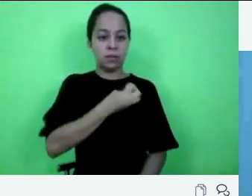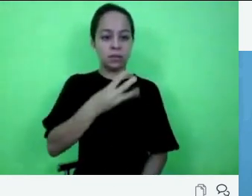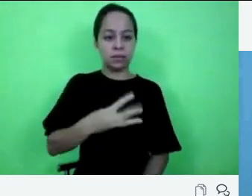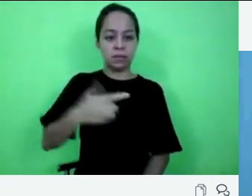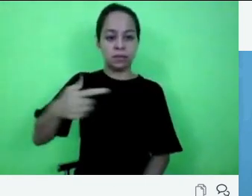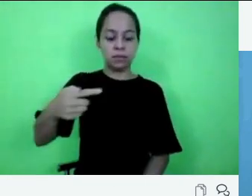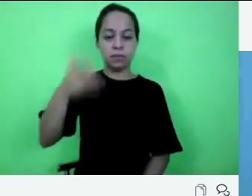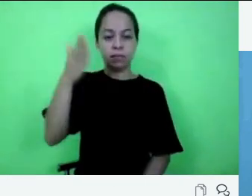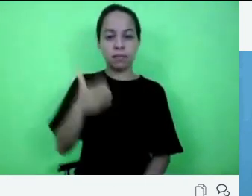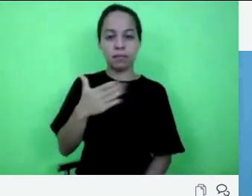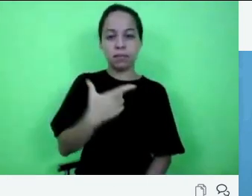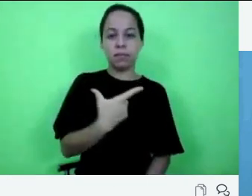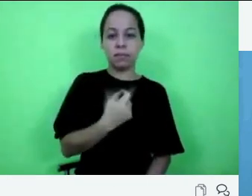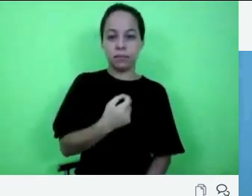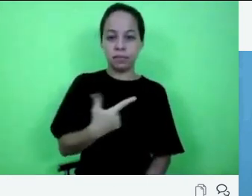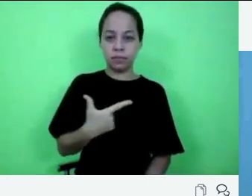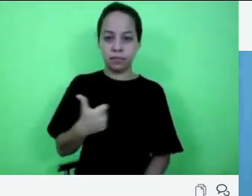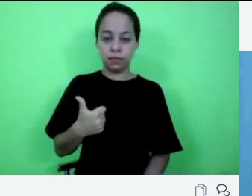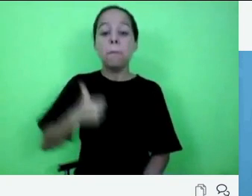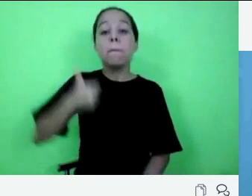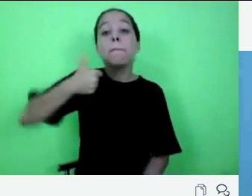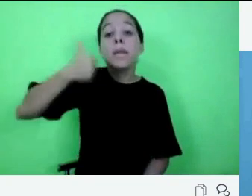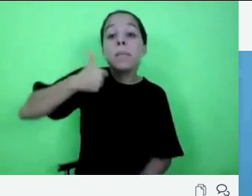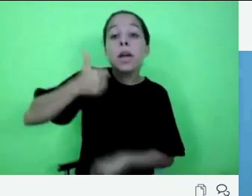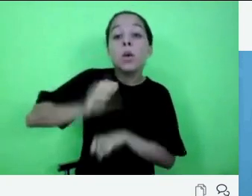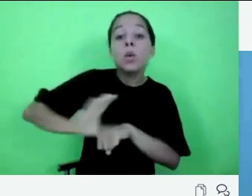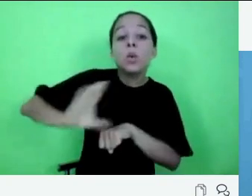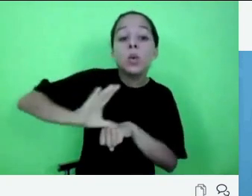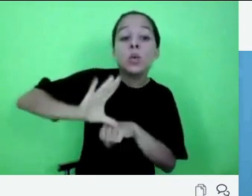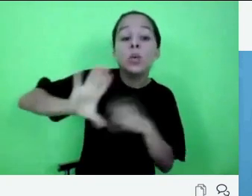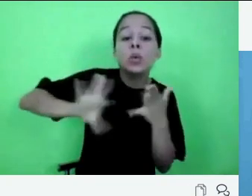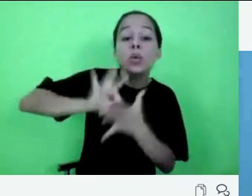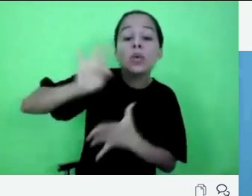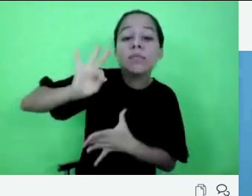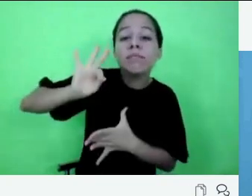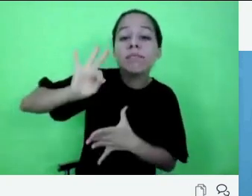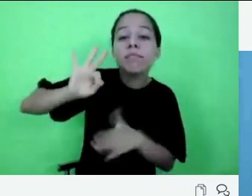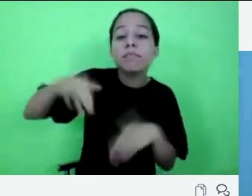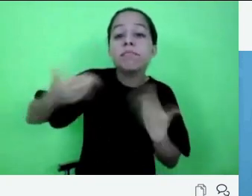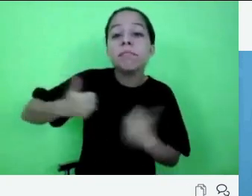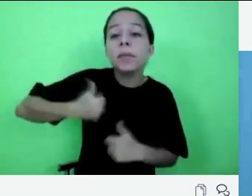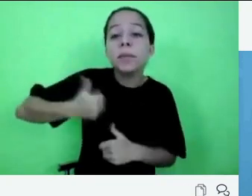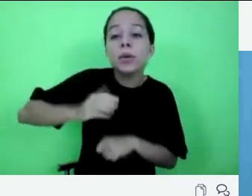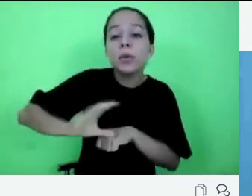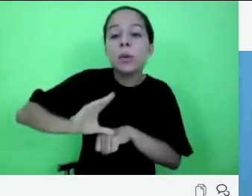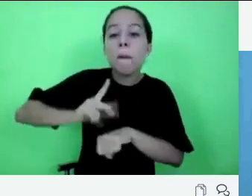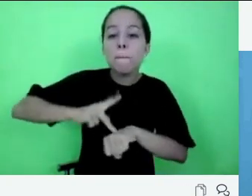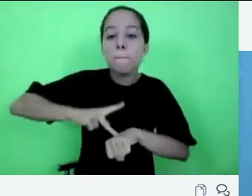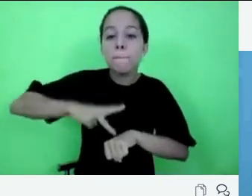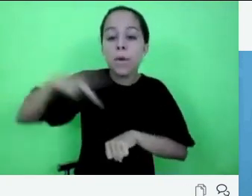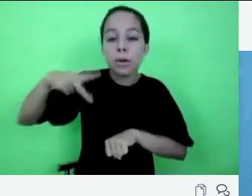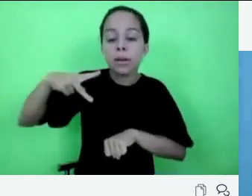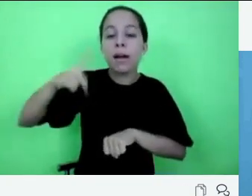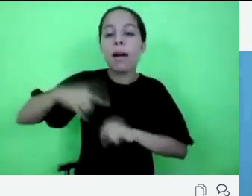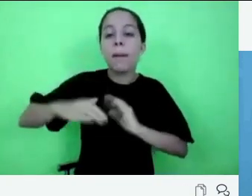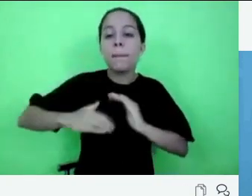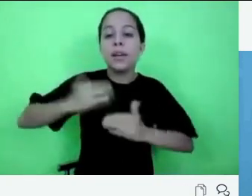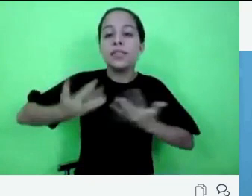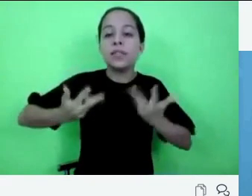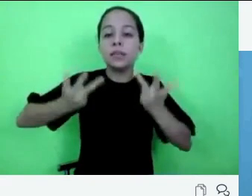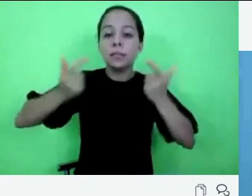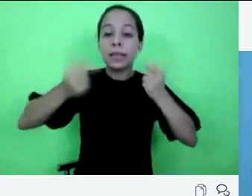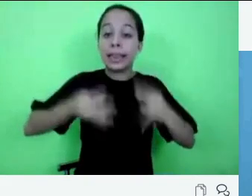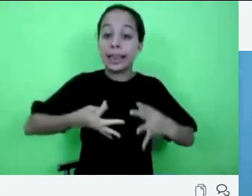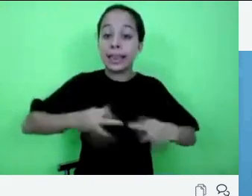37/2021. Primeiro curso a ser sorteado: pós-graduação, aperfeiçoamento em